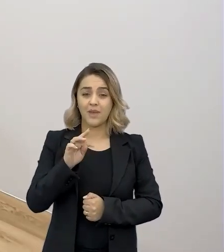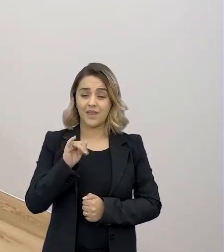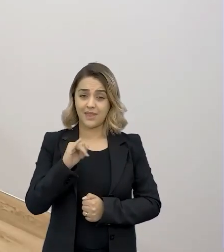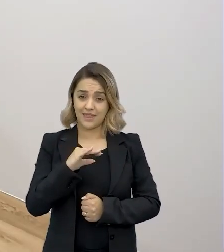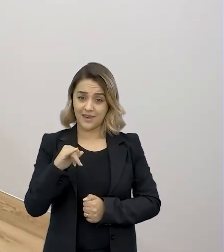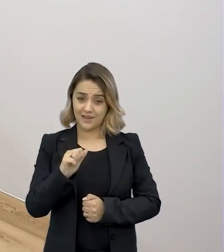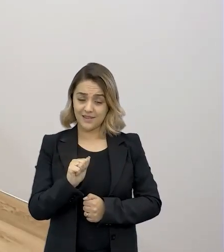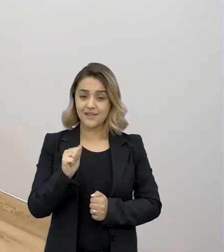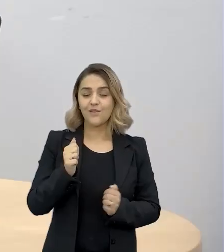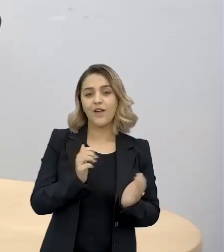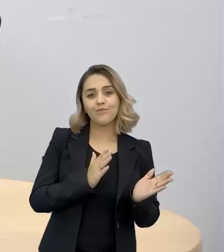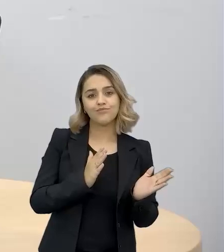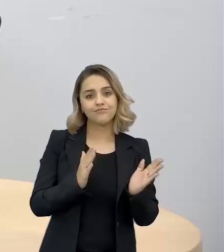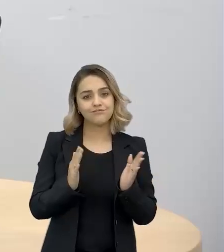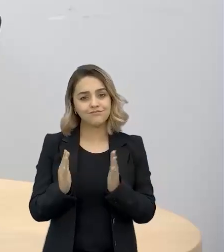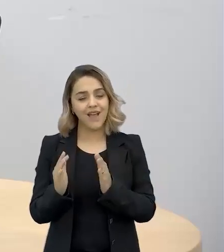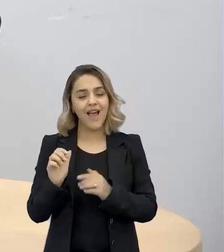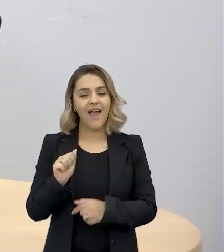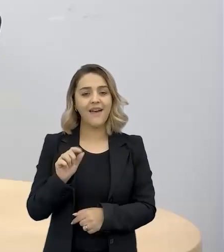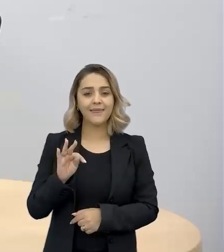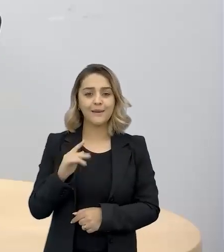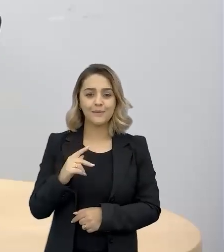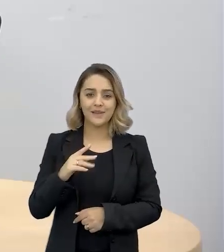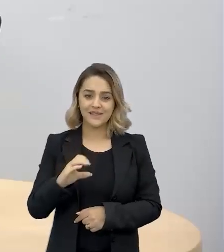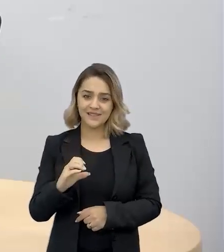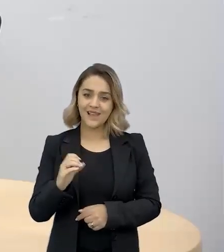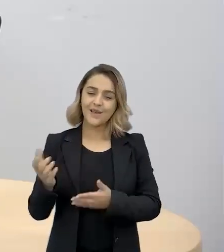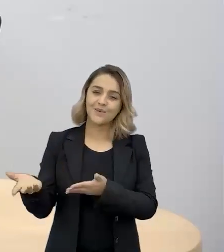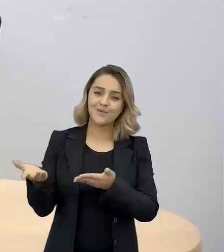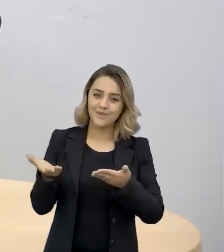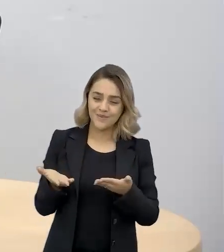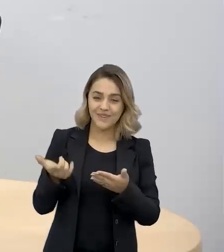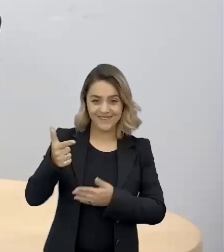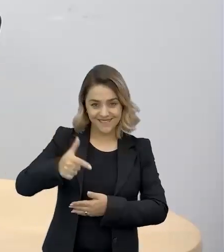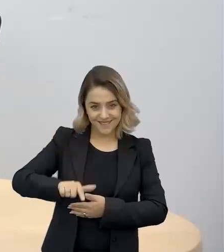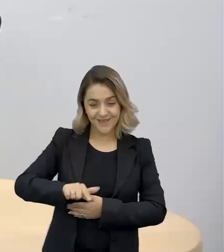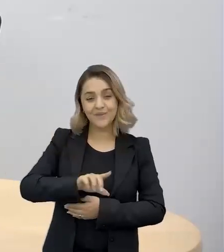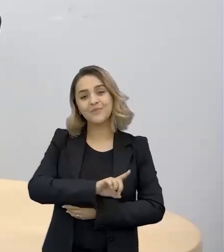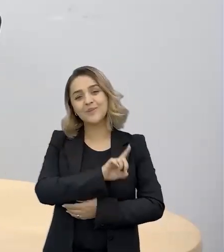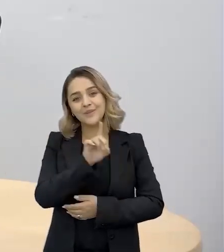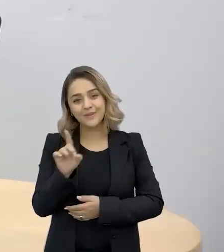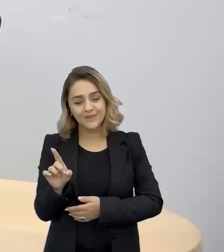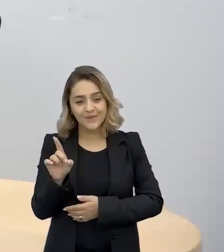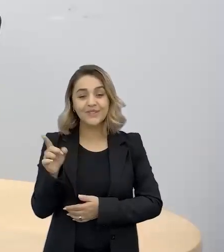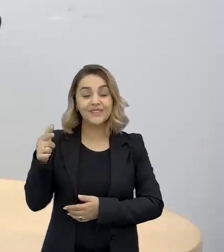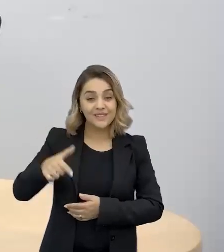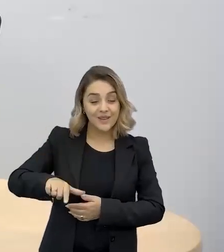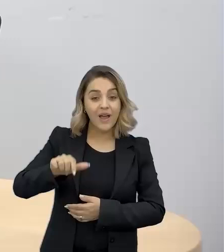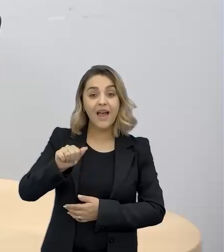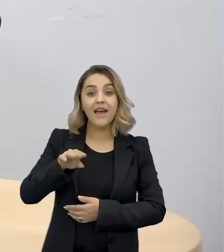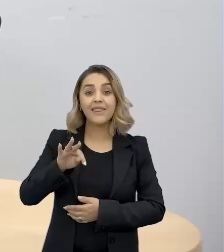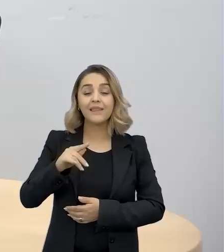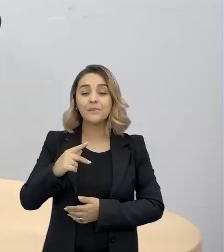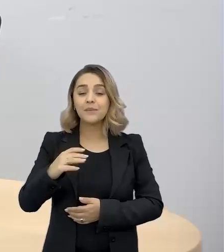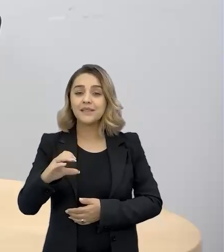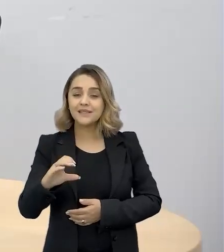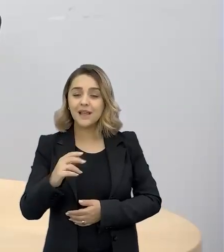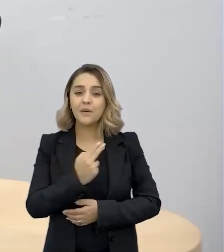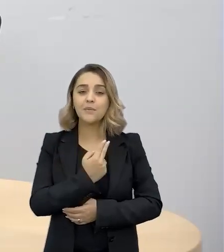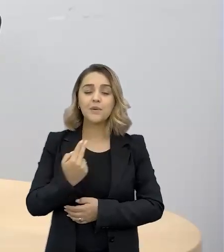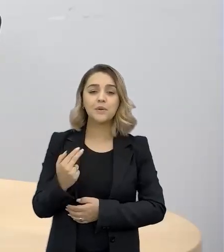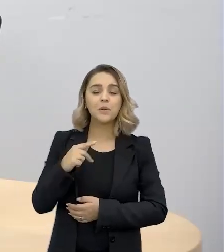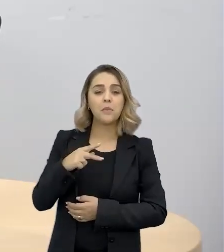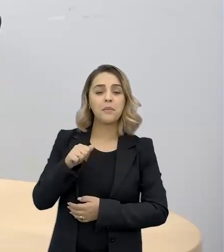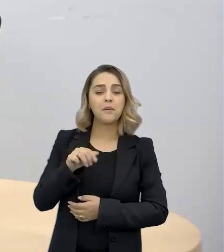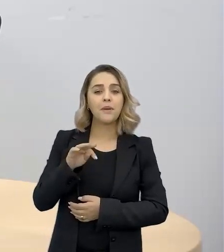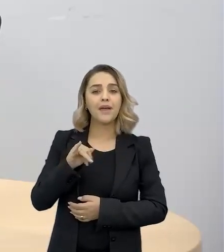TPC. Bom dia, professores, bem-vindos novamente para mais um ATPC. Sou